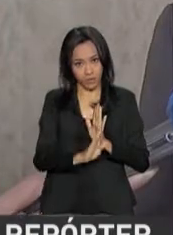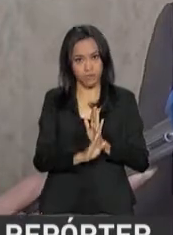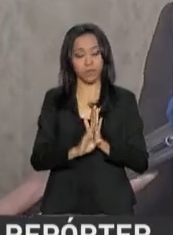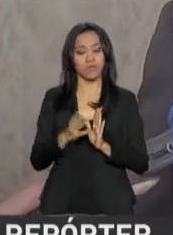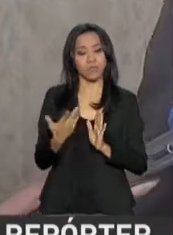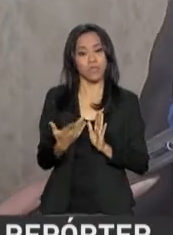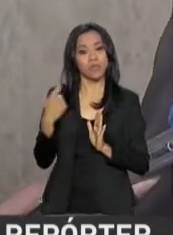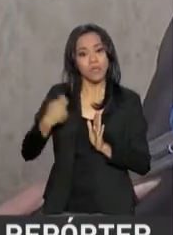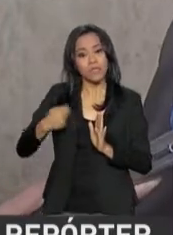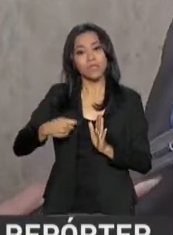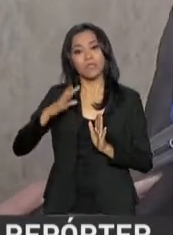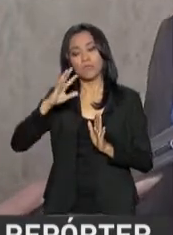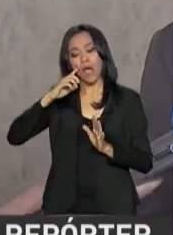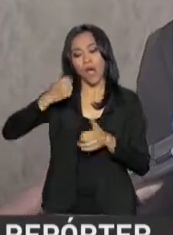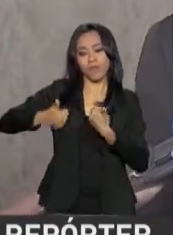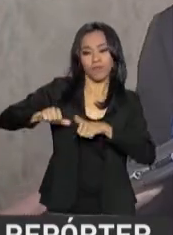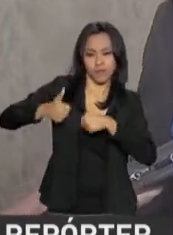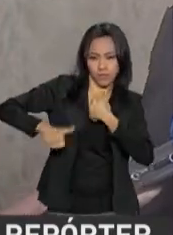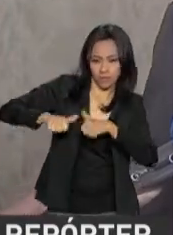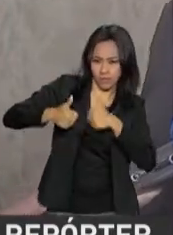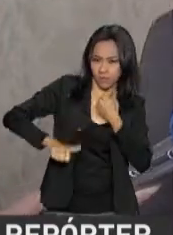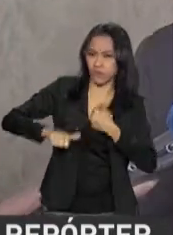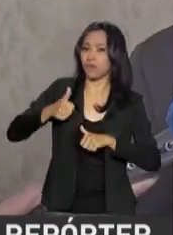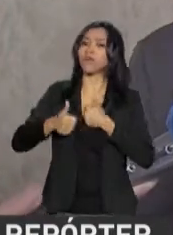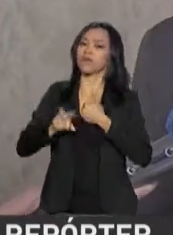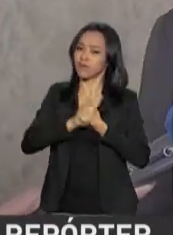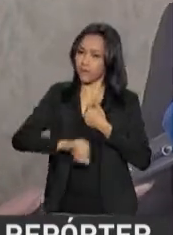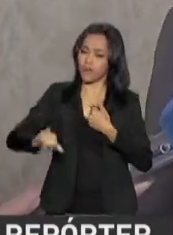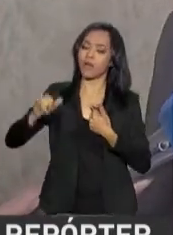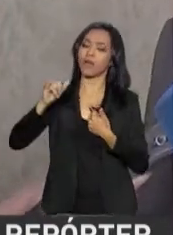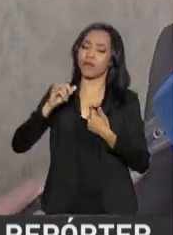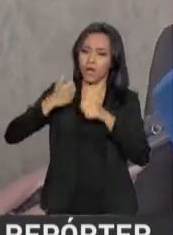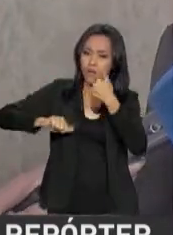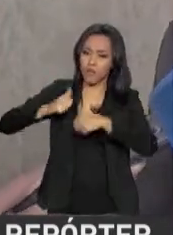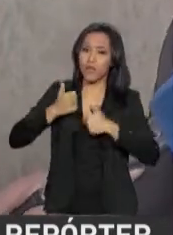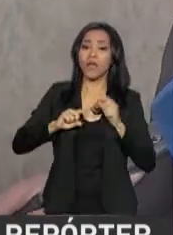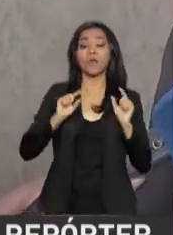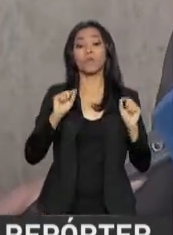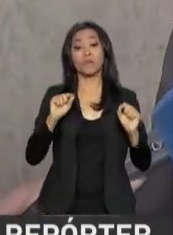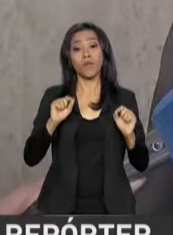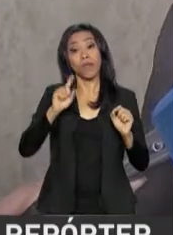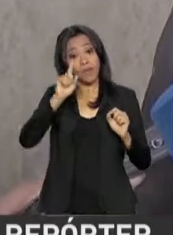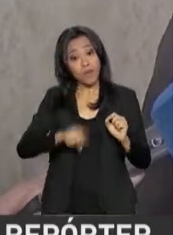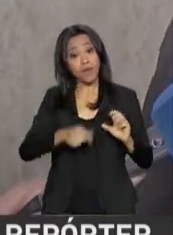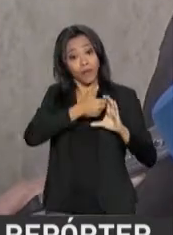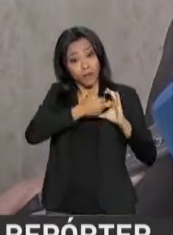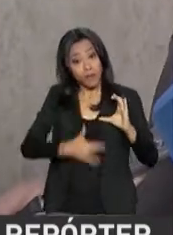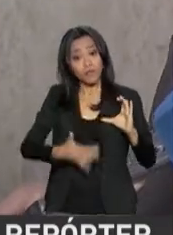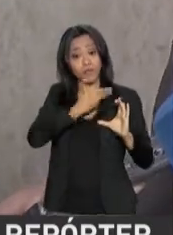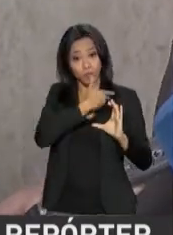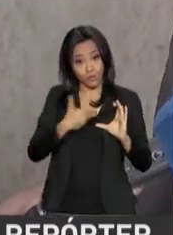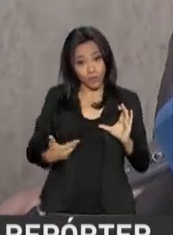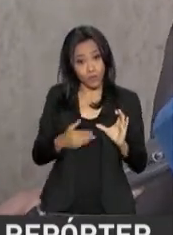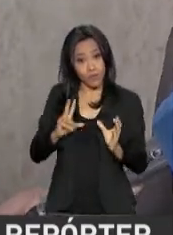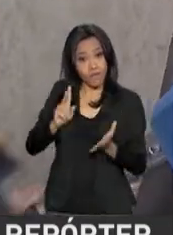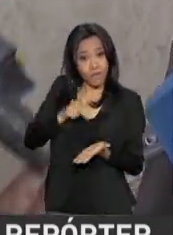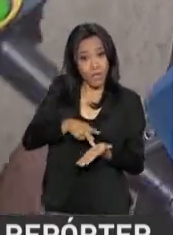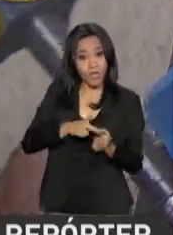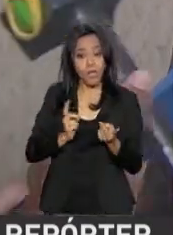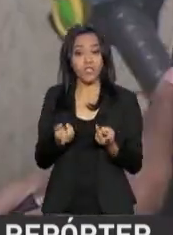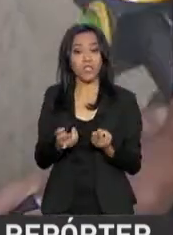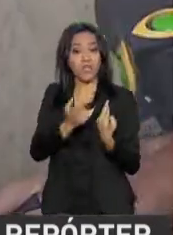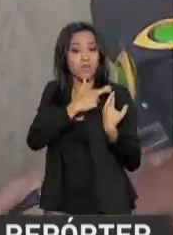as questões têm que ser avaliados e serão avaliados por isso o governo com base naquilo que é característica nossa verdade e